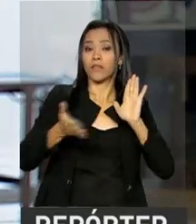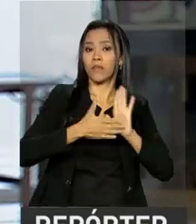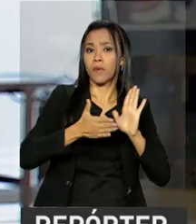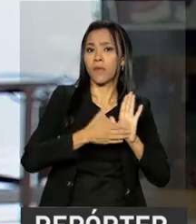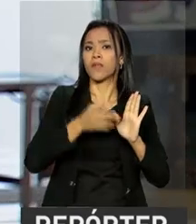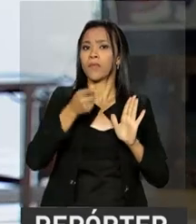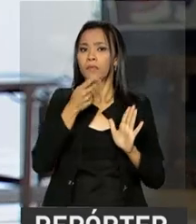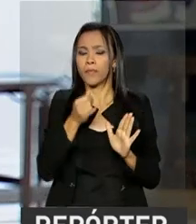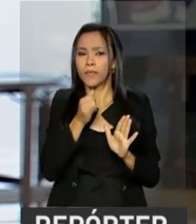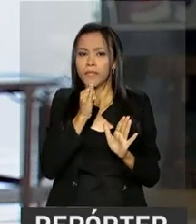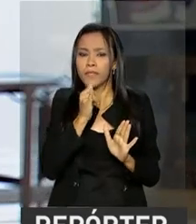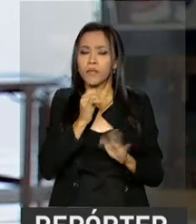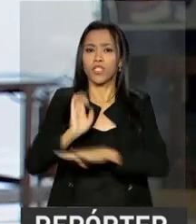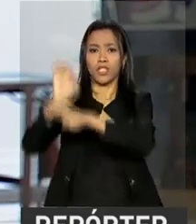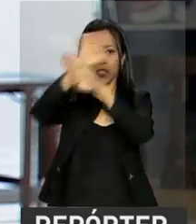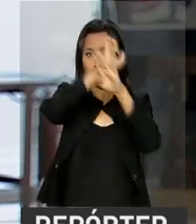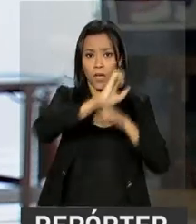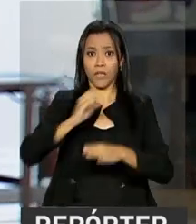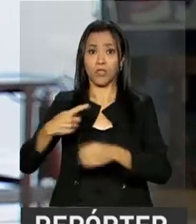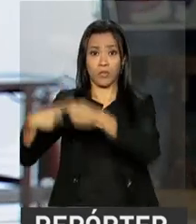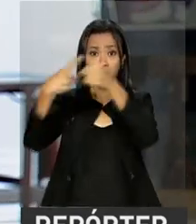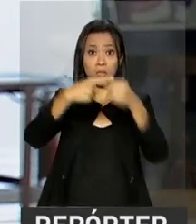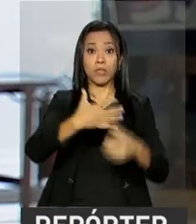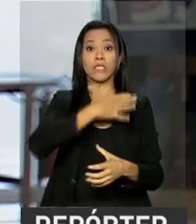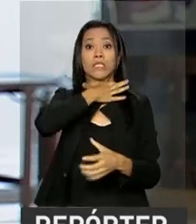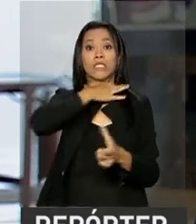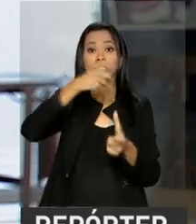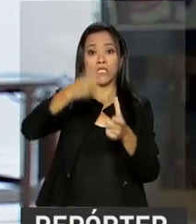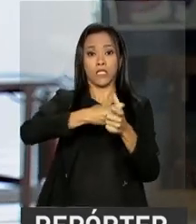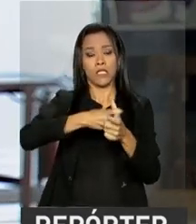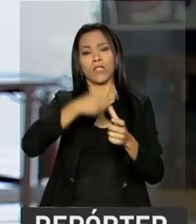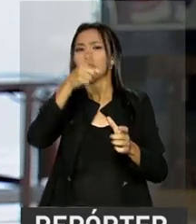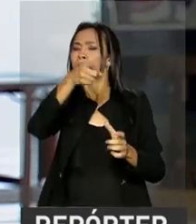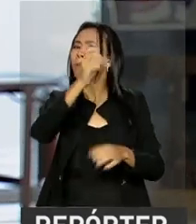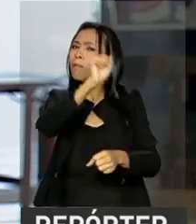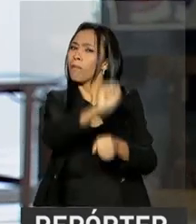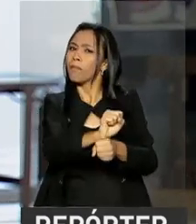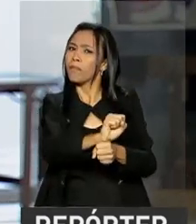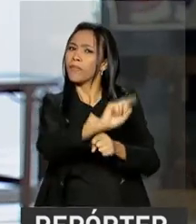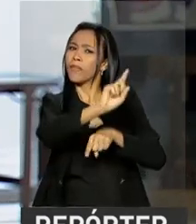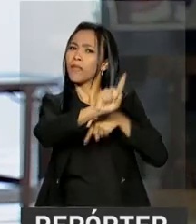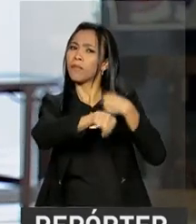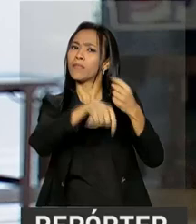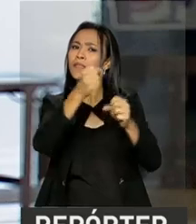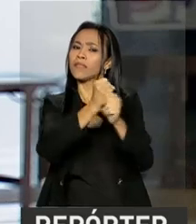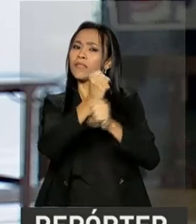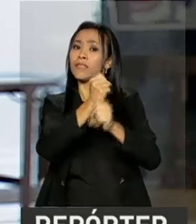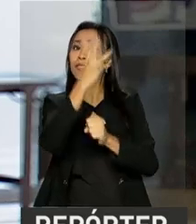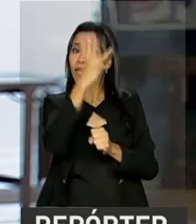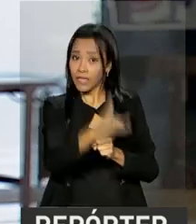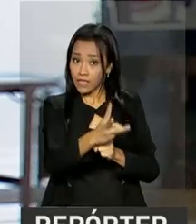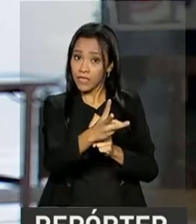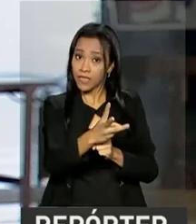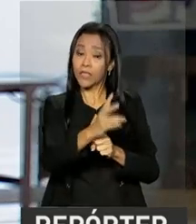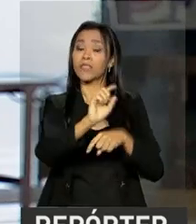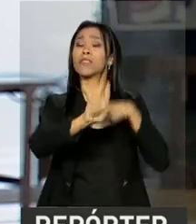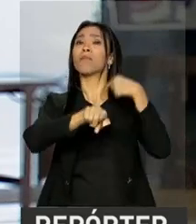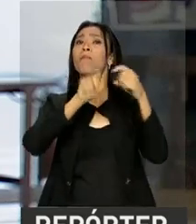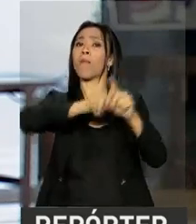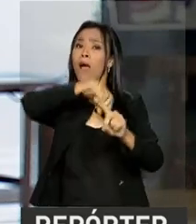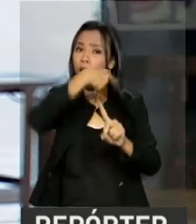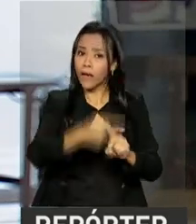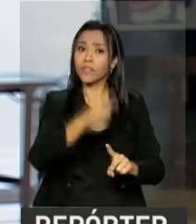com a união tenha o pagamento da dívida suspenso por três anos podendo ser prorrogado por mais três anos